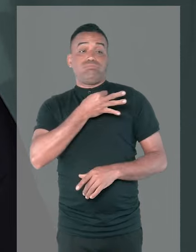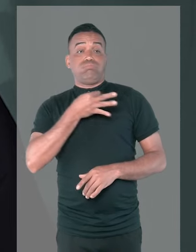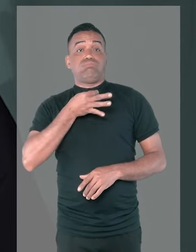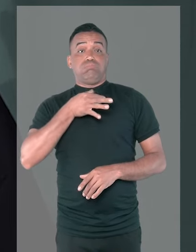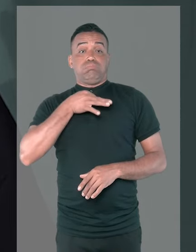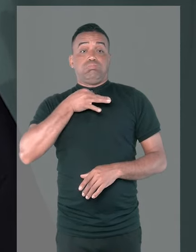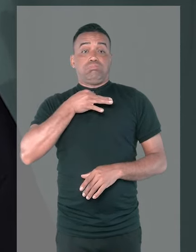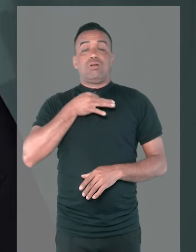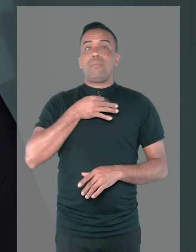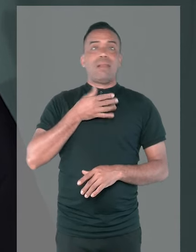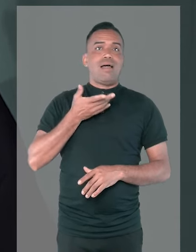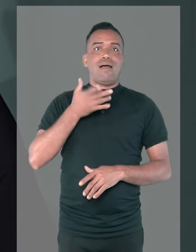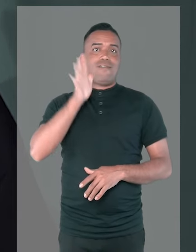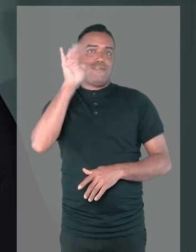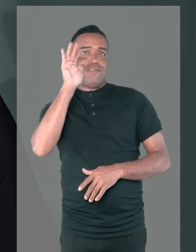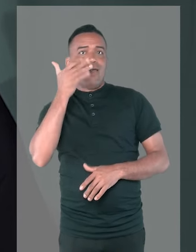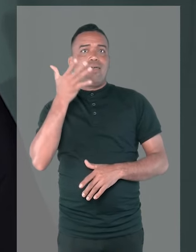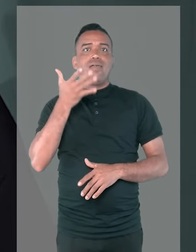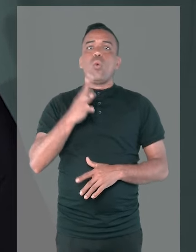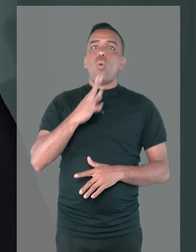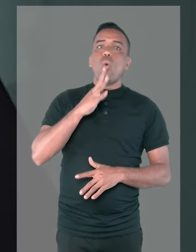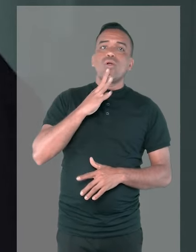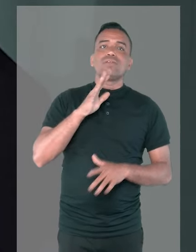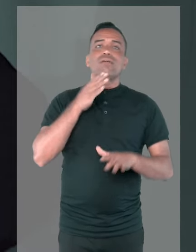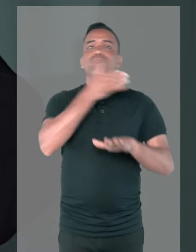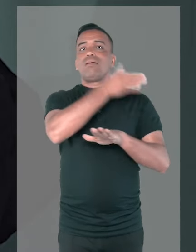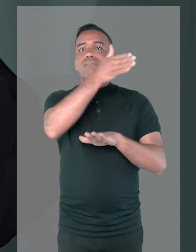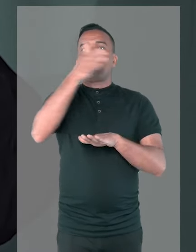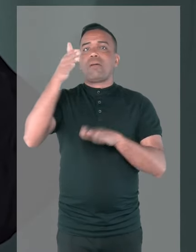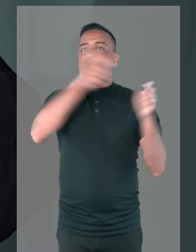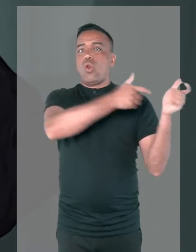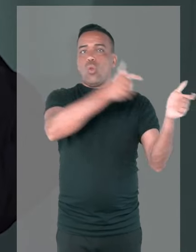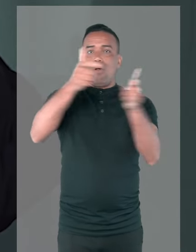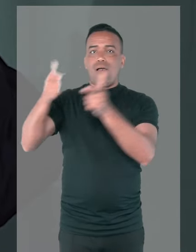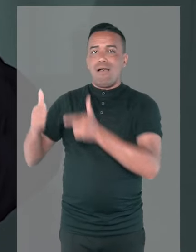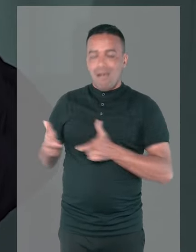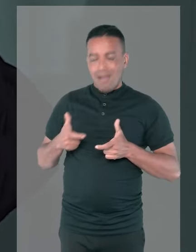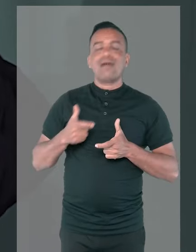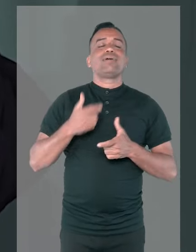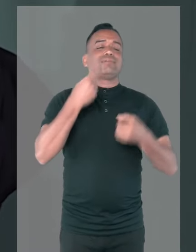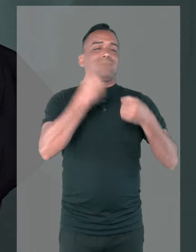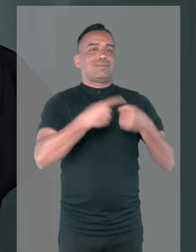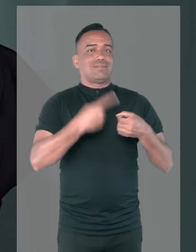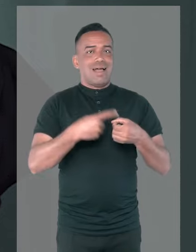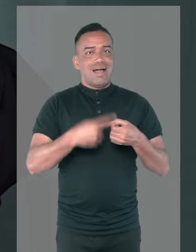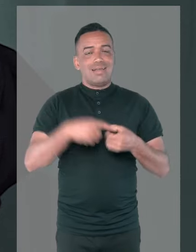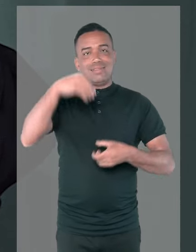de explorar a cidade no texto, na narrativa literária.